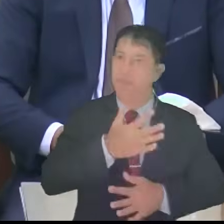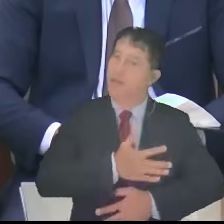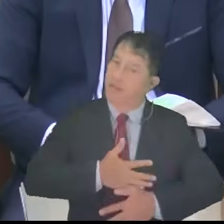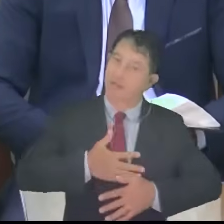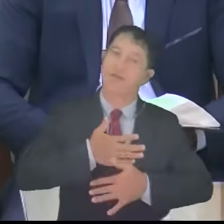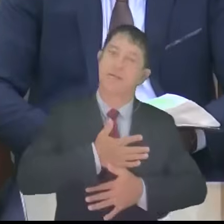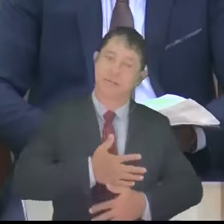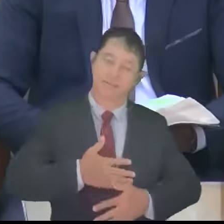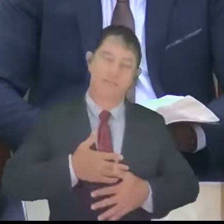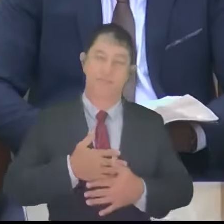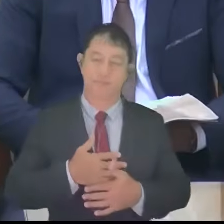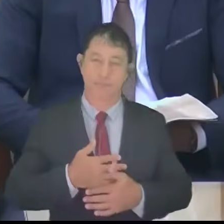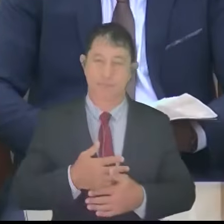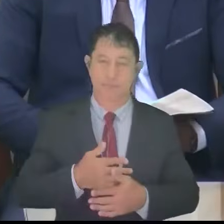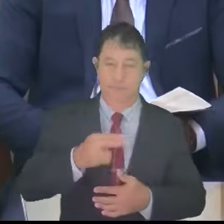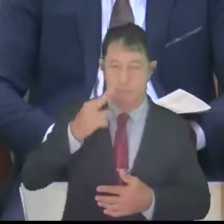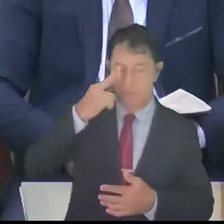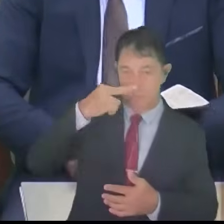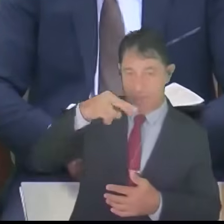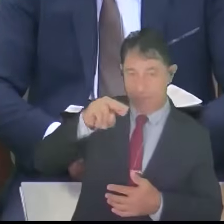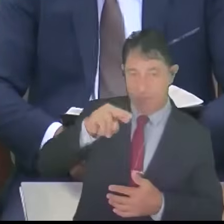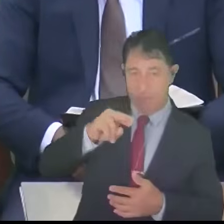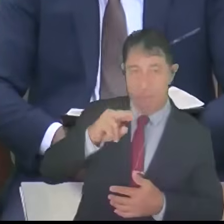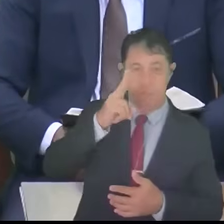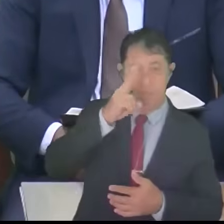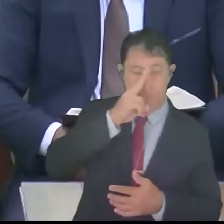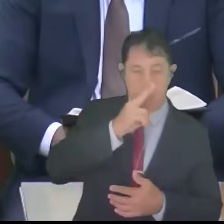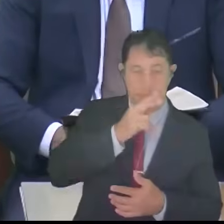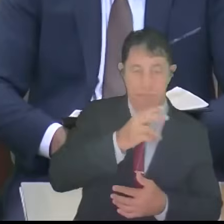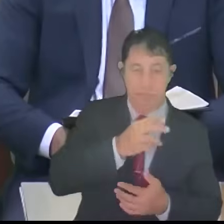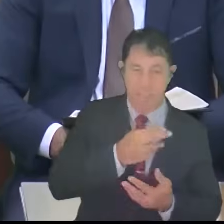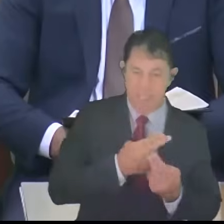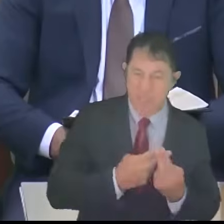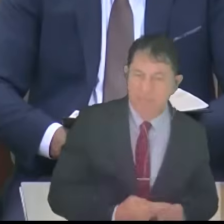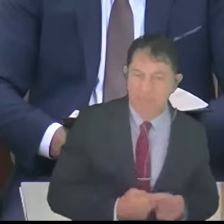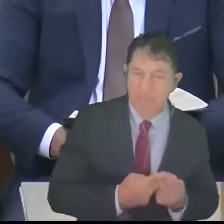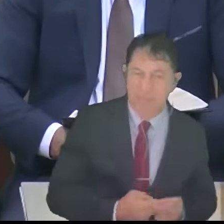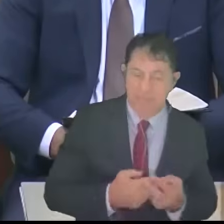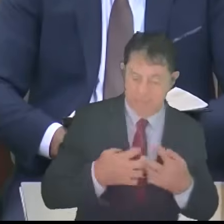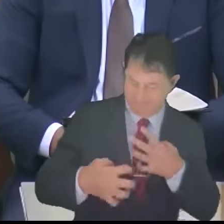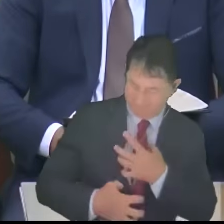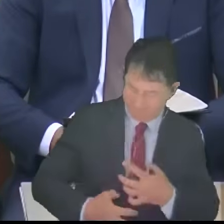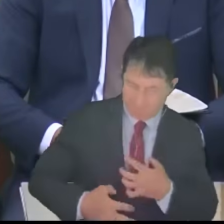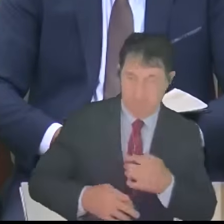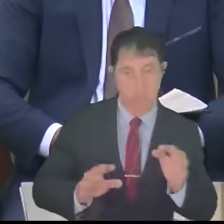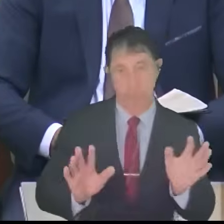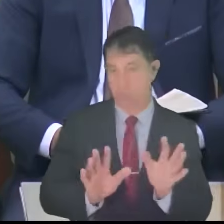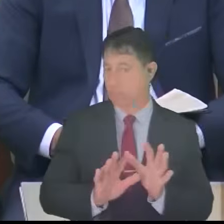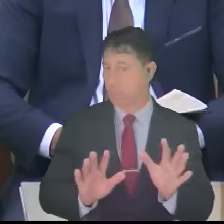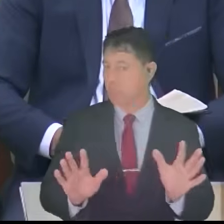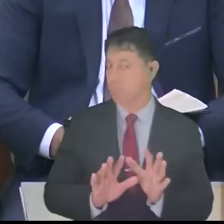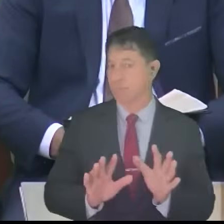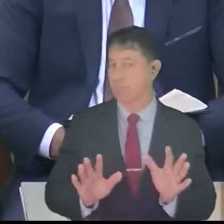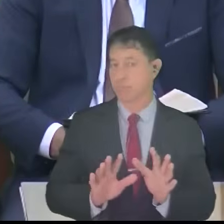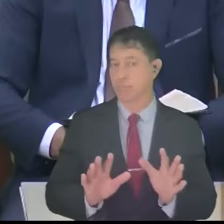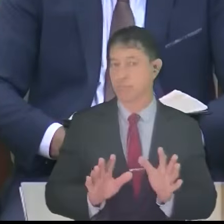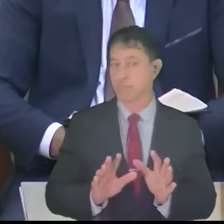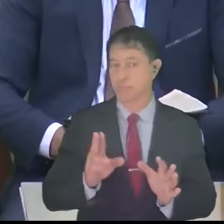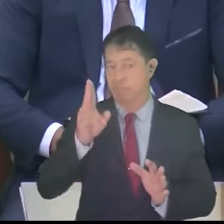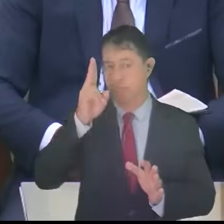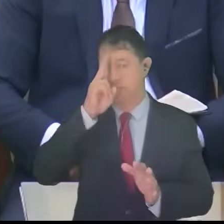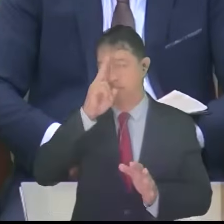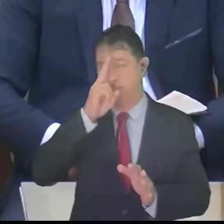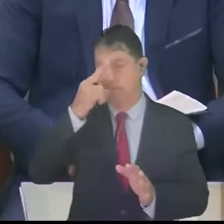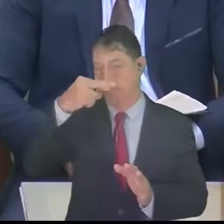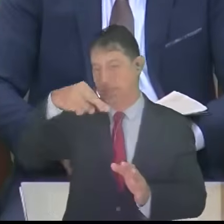de um peso. A religião cristã não é a religião de algo sobrecarregado, de algo